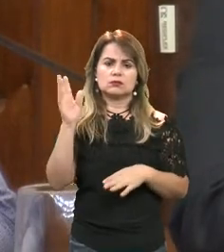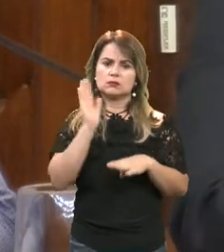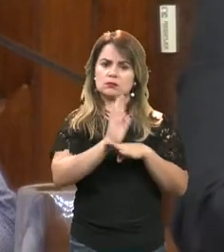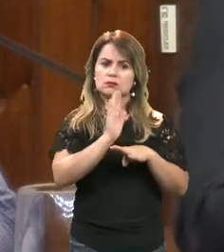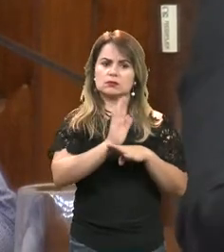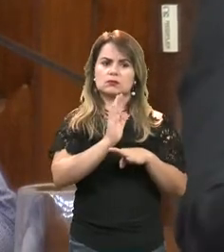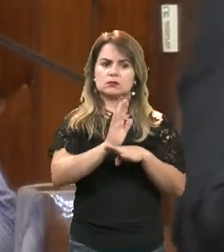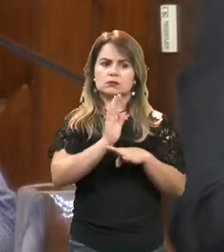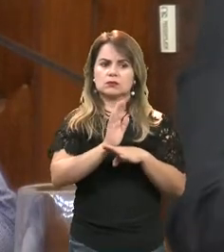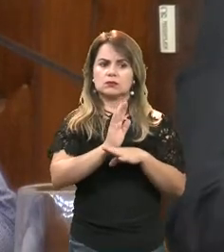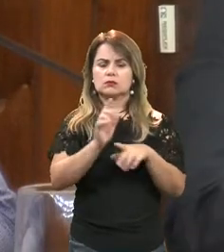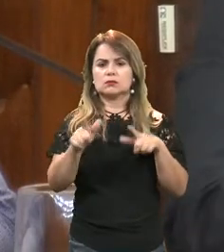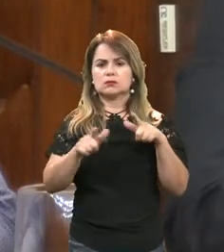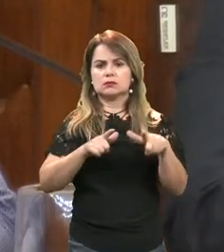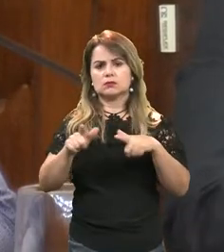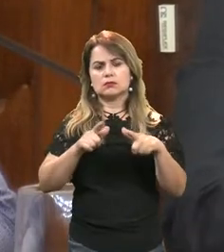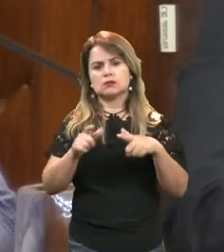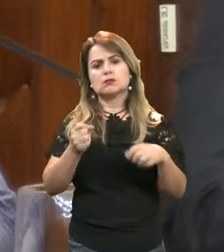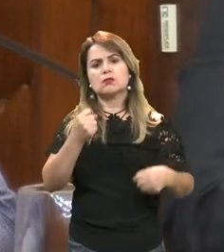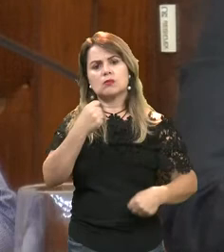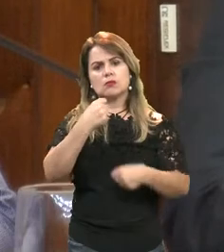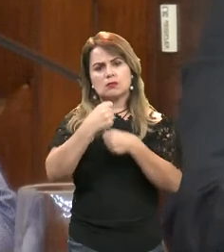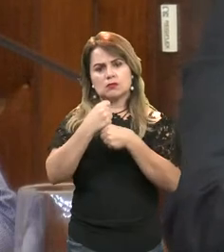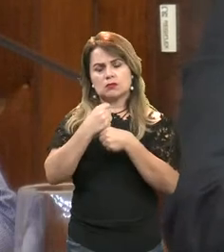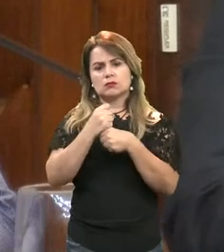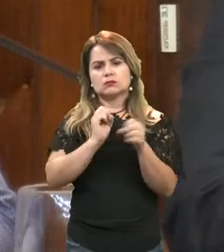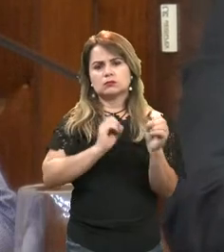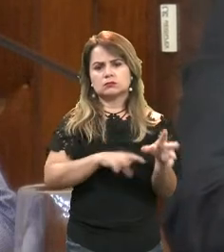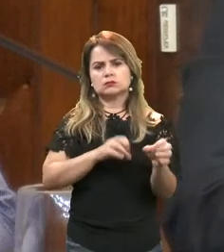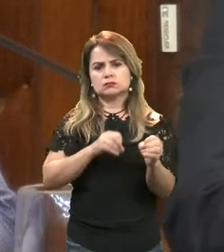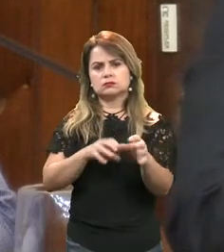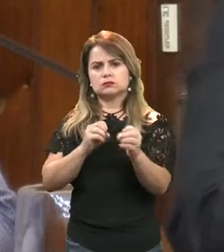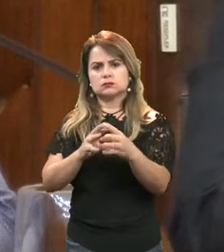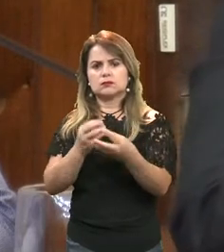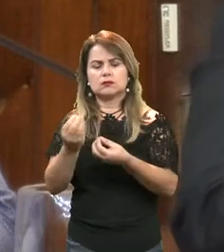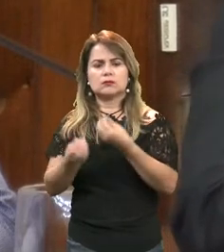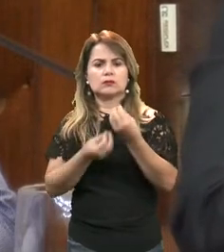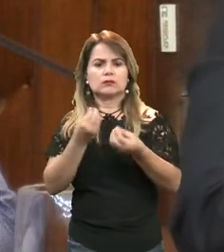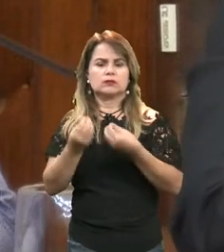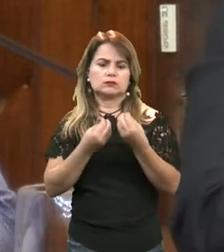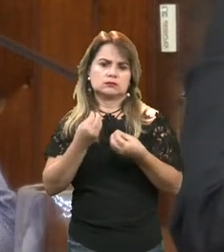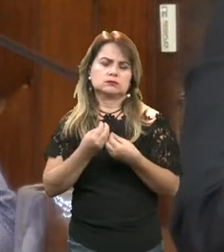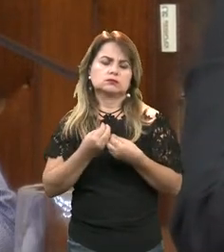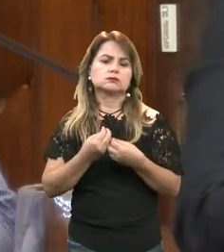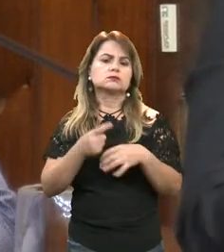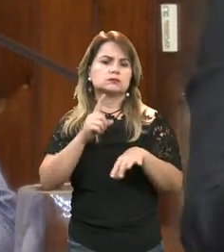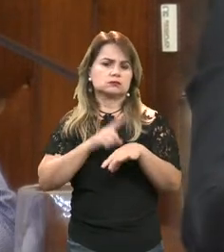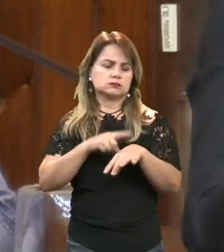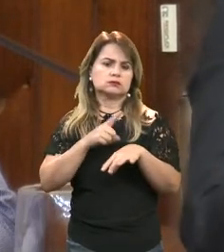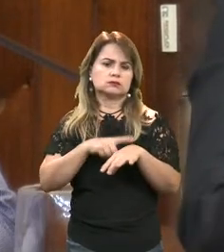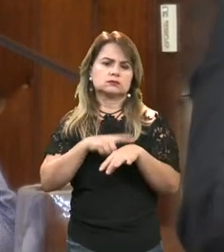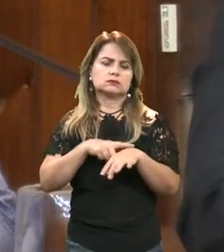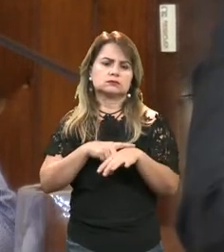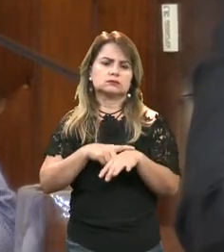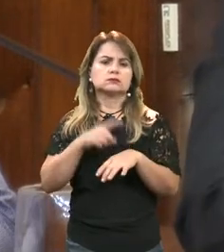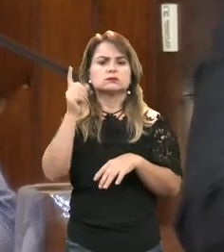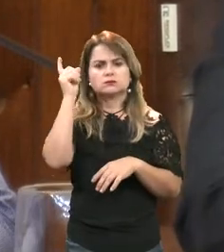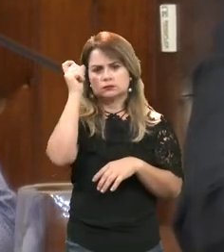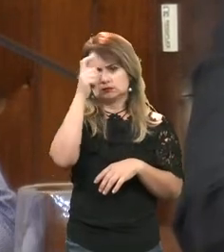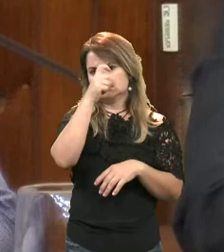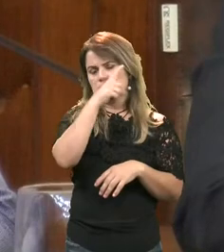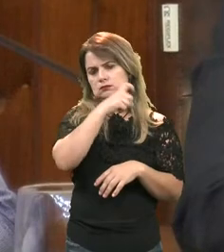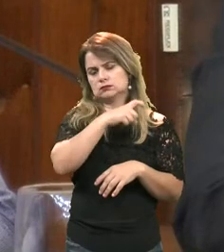oferecer todo o apoio, orientação e amparo no momento mais difícil que as